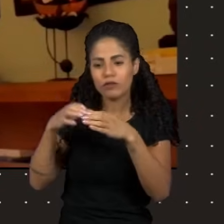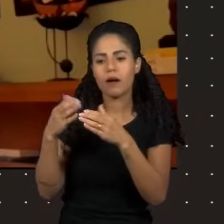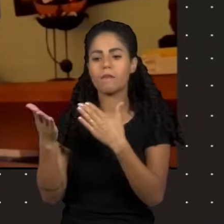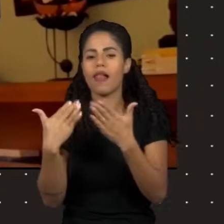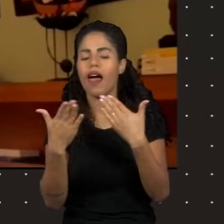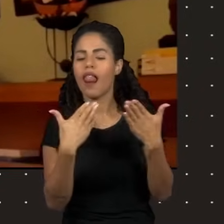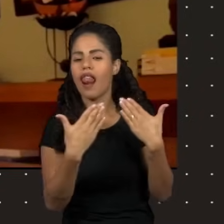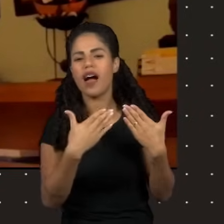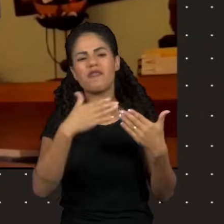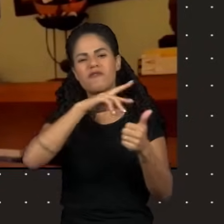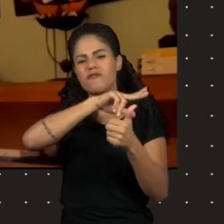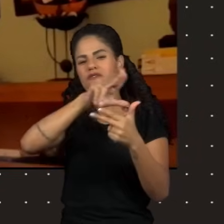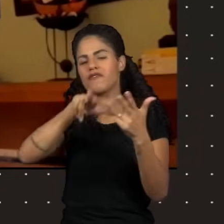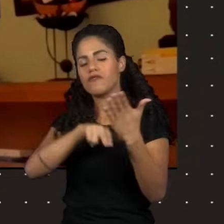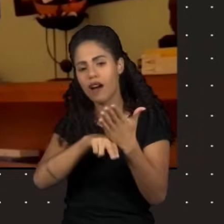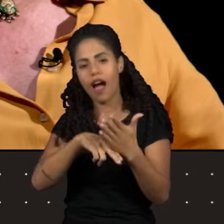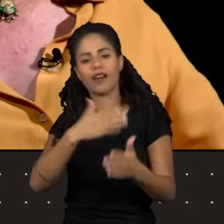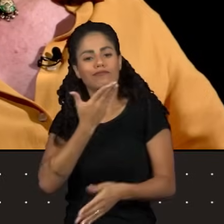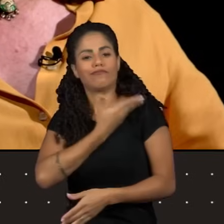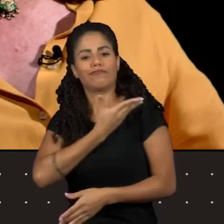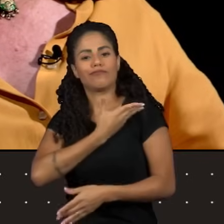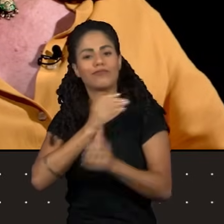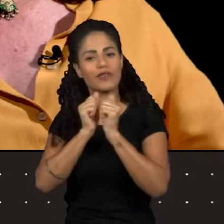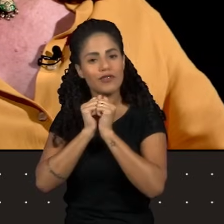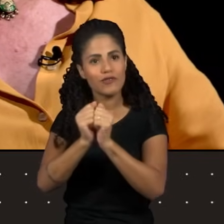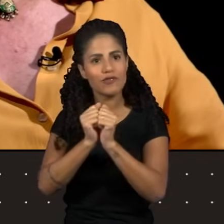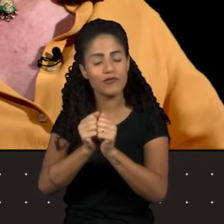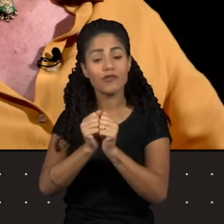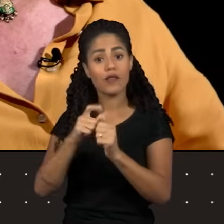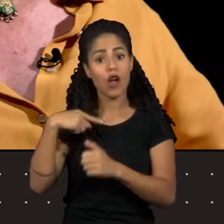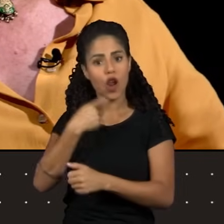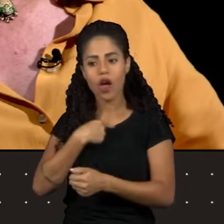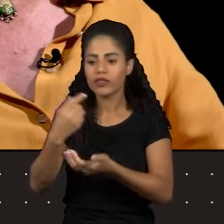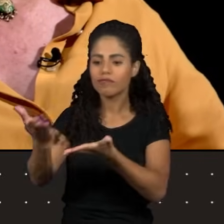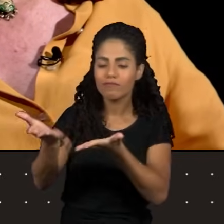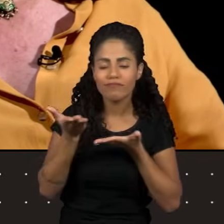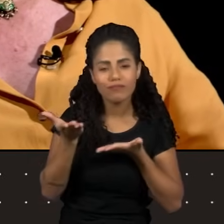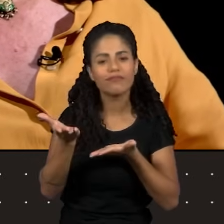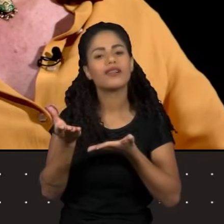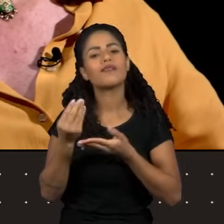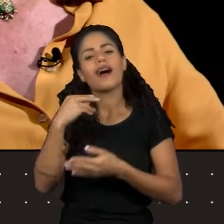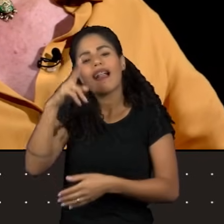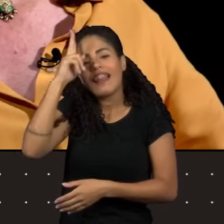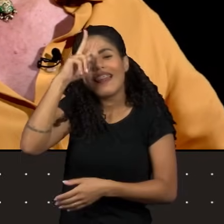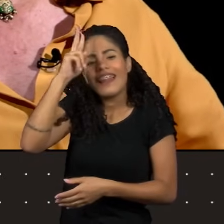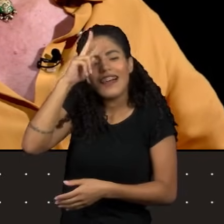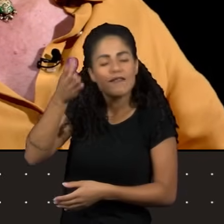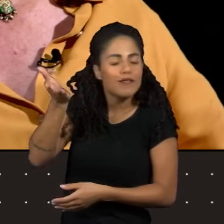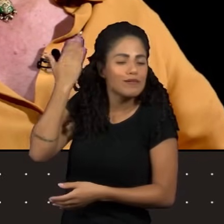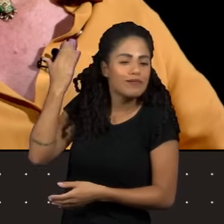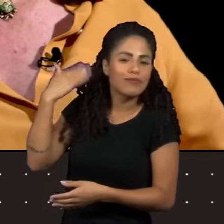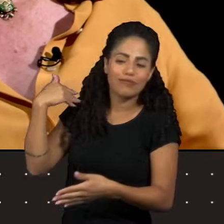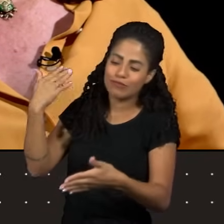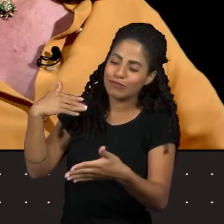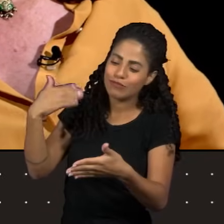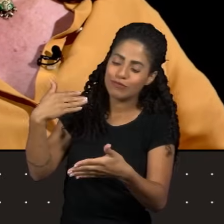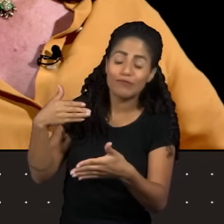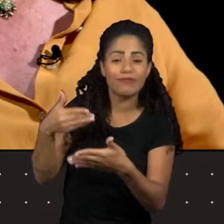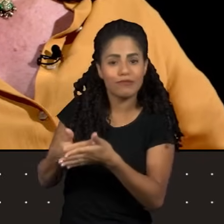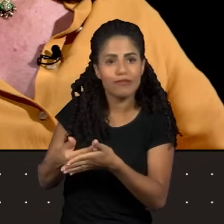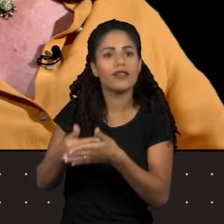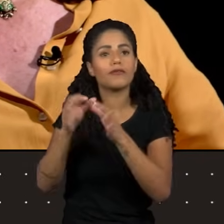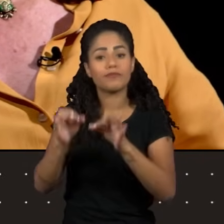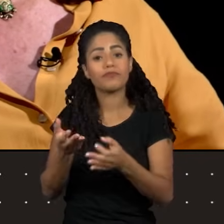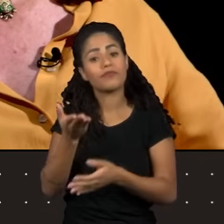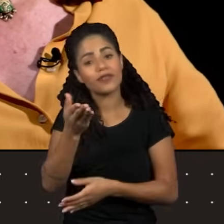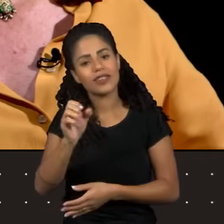Walter Steiner, Lúcia Sene, nós nos reunimos, somos todos egressos da EAD.